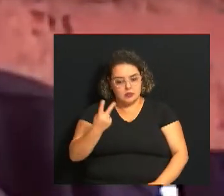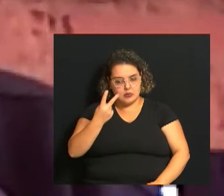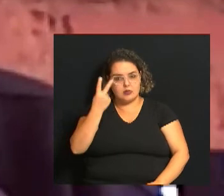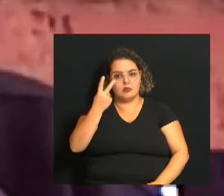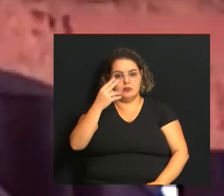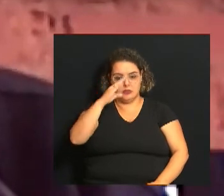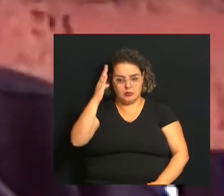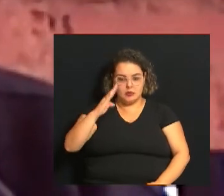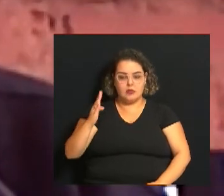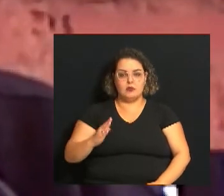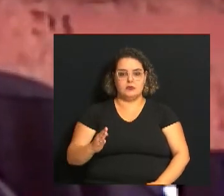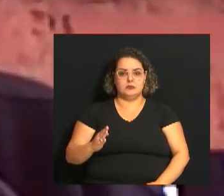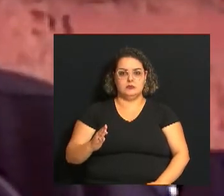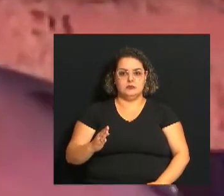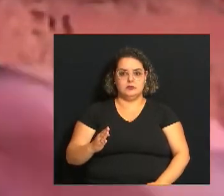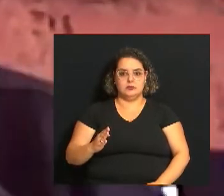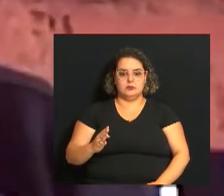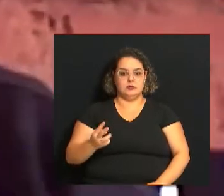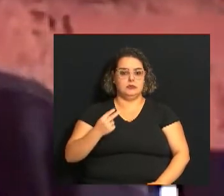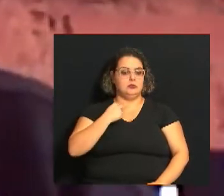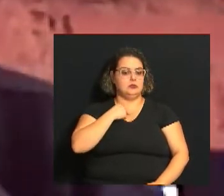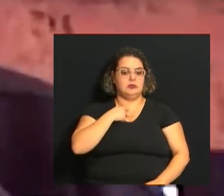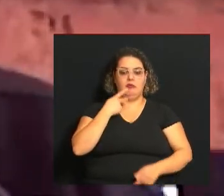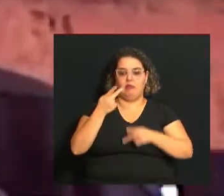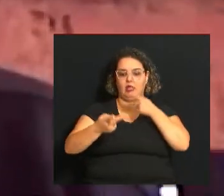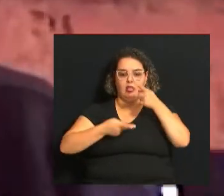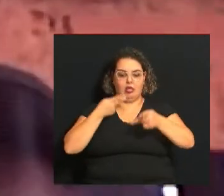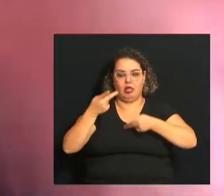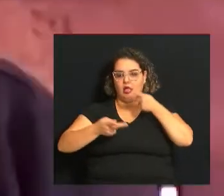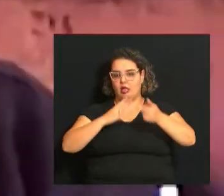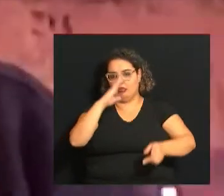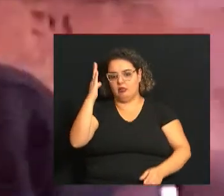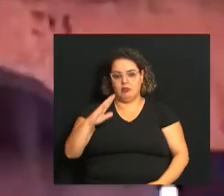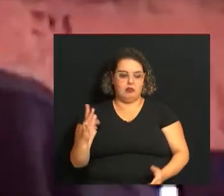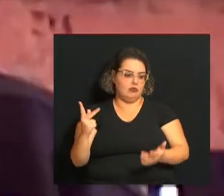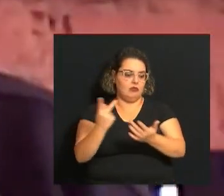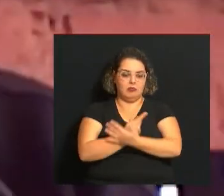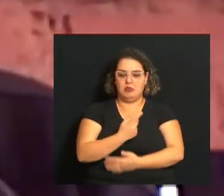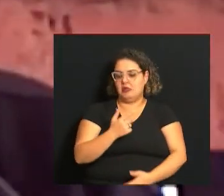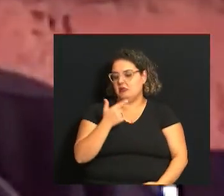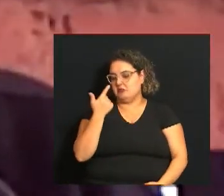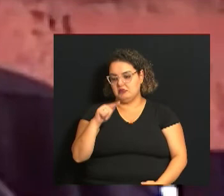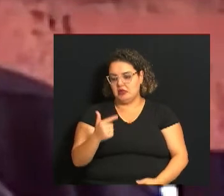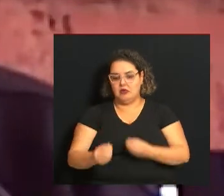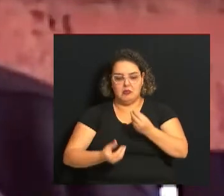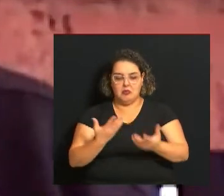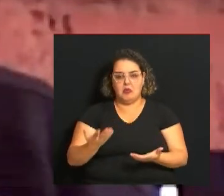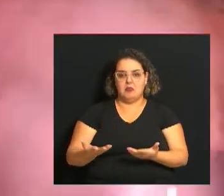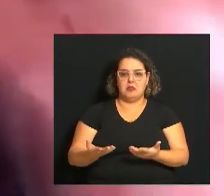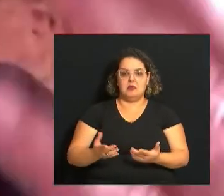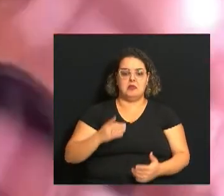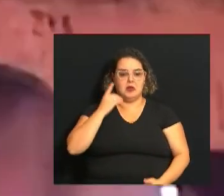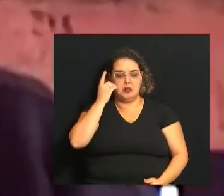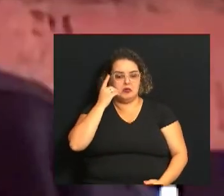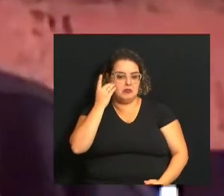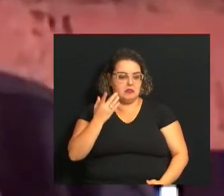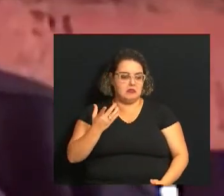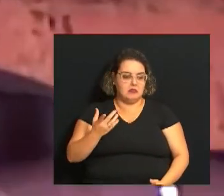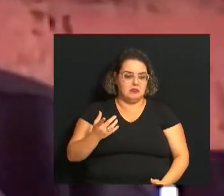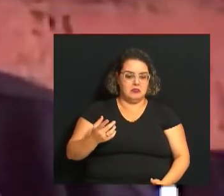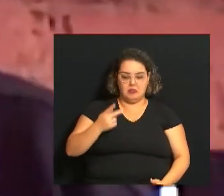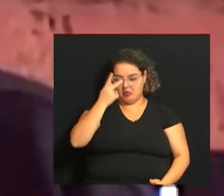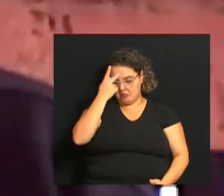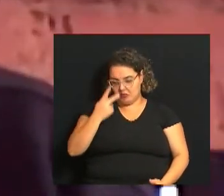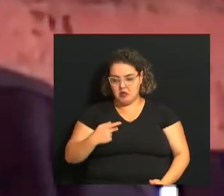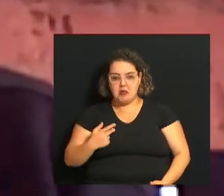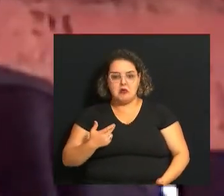brasileiro, né? Não pode ficar só falando mal do Brasil, porque tudo dá errado, porque não funciona, porque o deputado só quer saber de si, não quer saber do